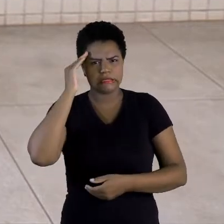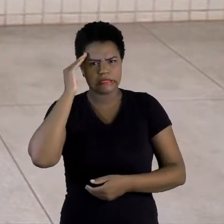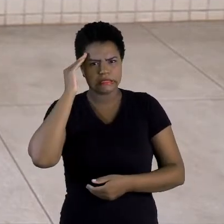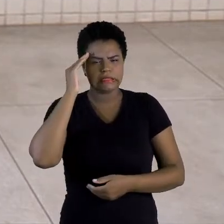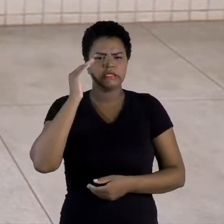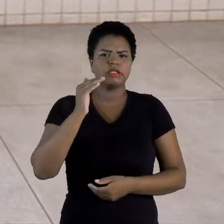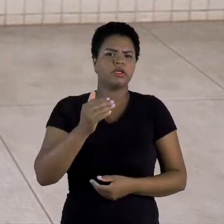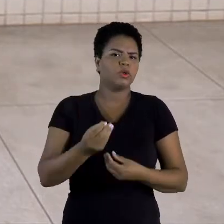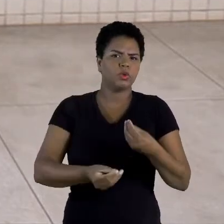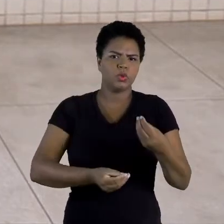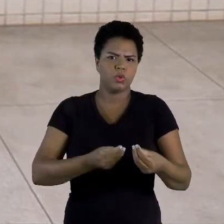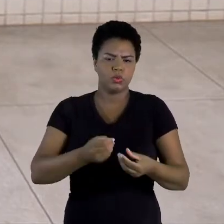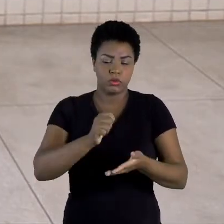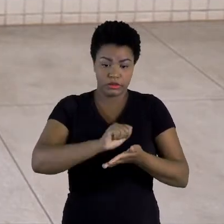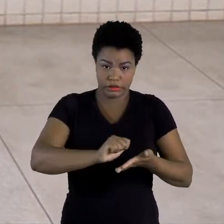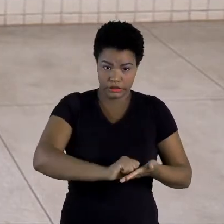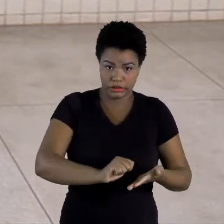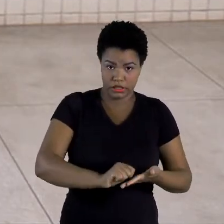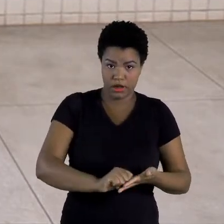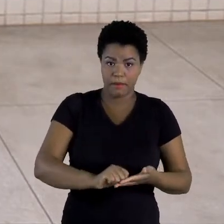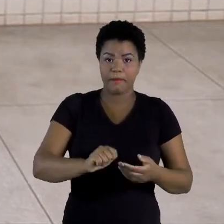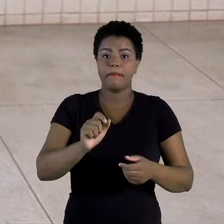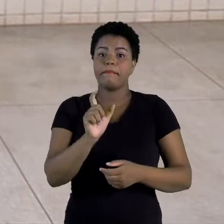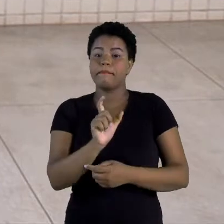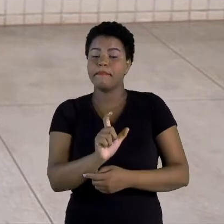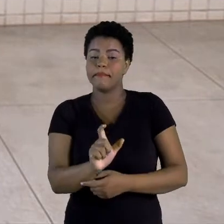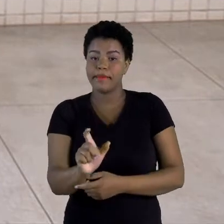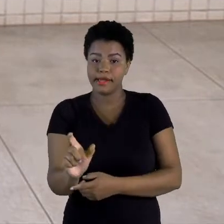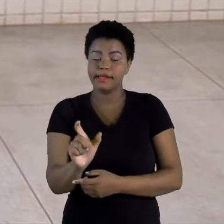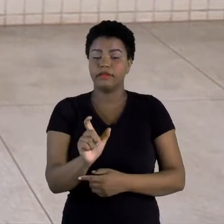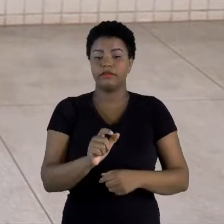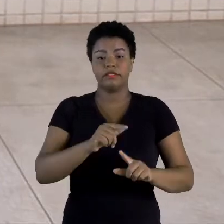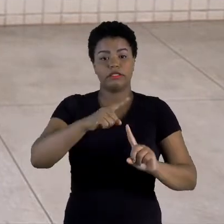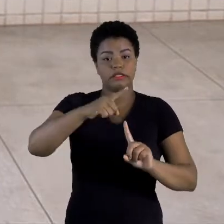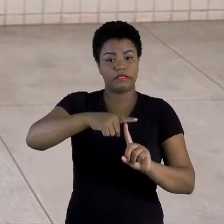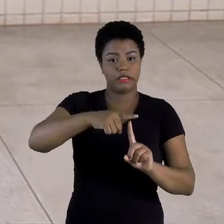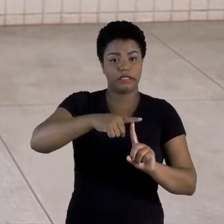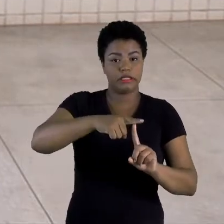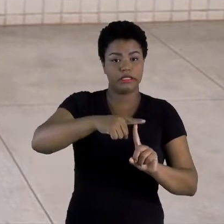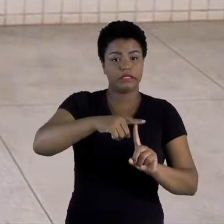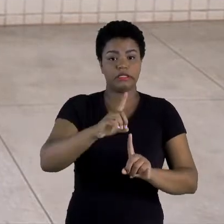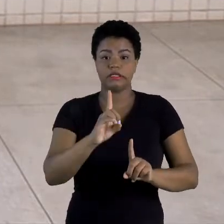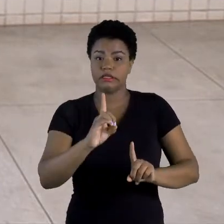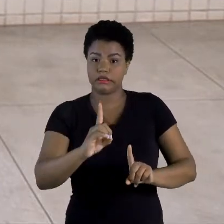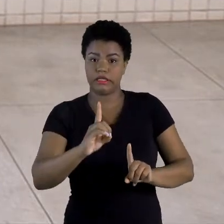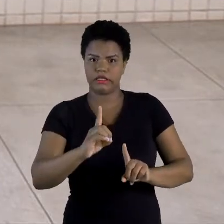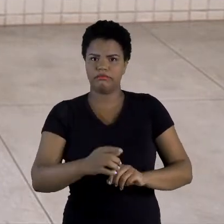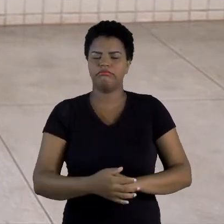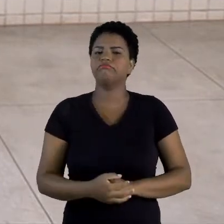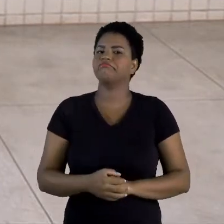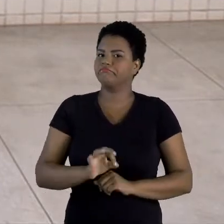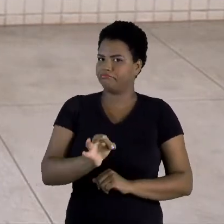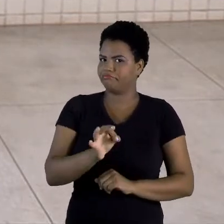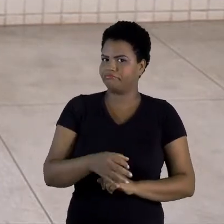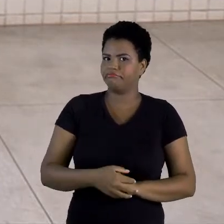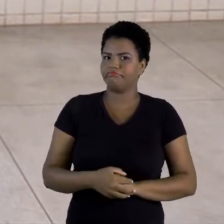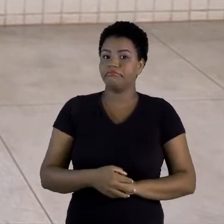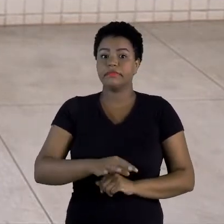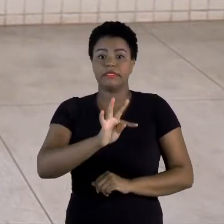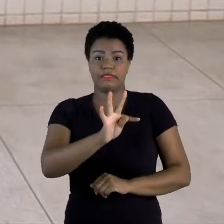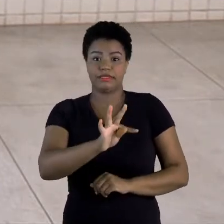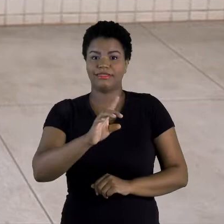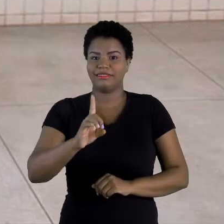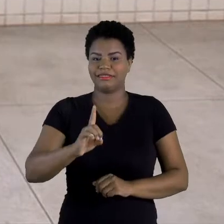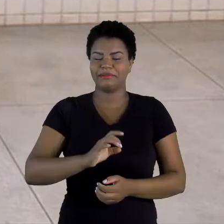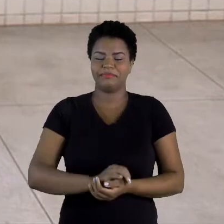a escrita de palavras com T e D. T e D, certo? Então, olha só,